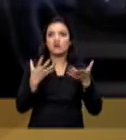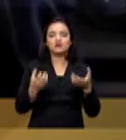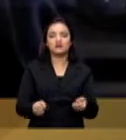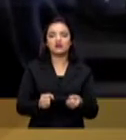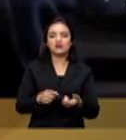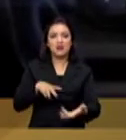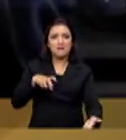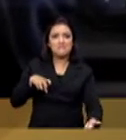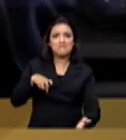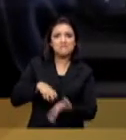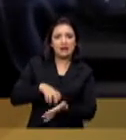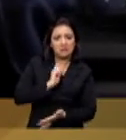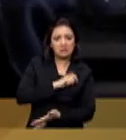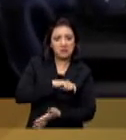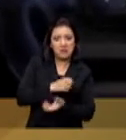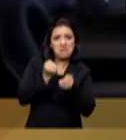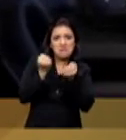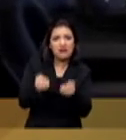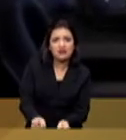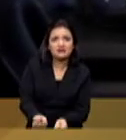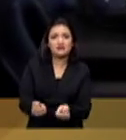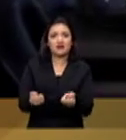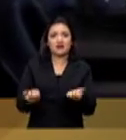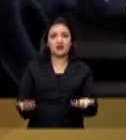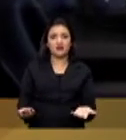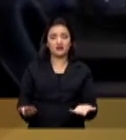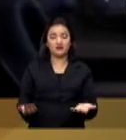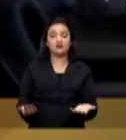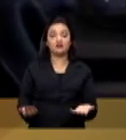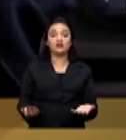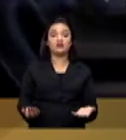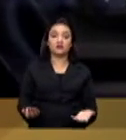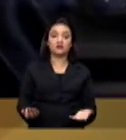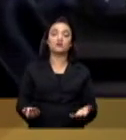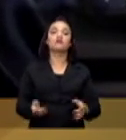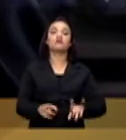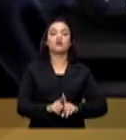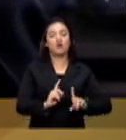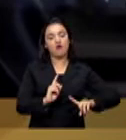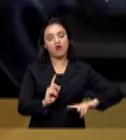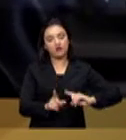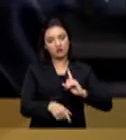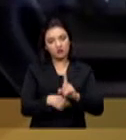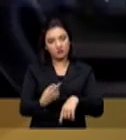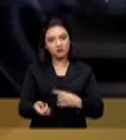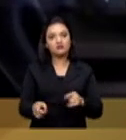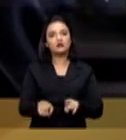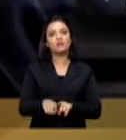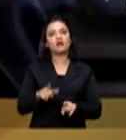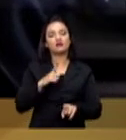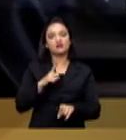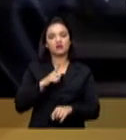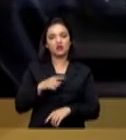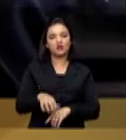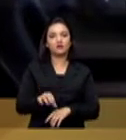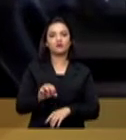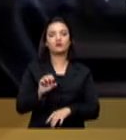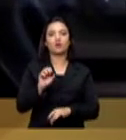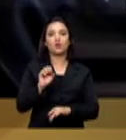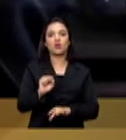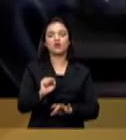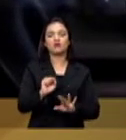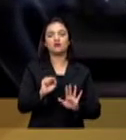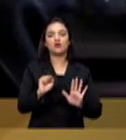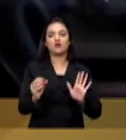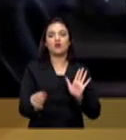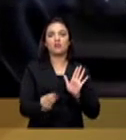penas cruéis ou inusuais, o que foi repetido, também lembrou o doutor Aras, na 8ª emenda da